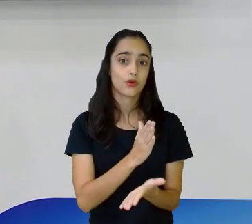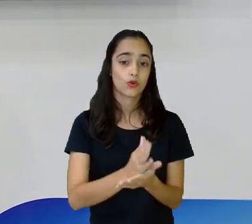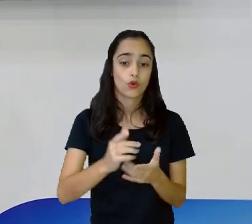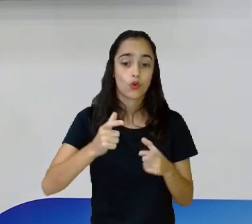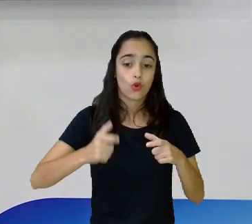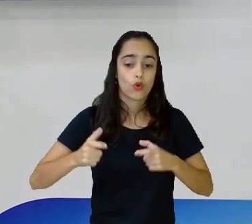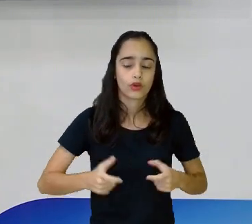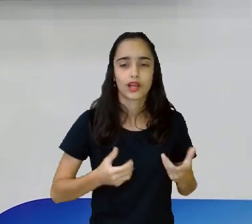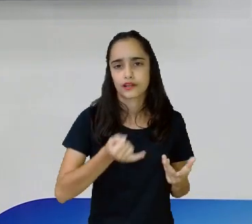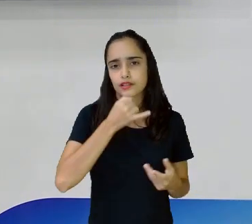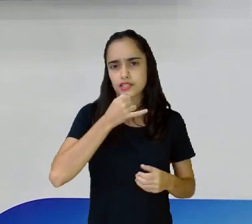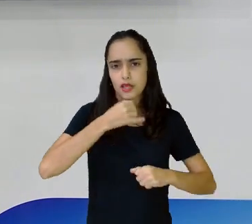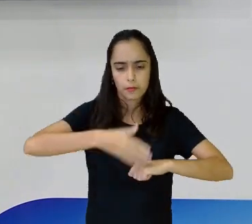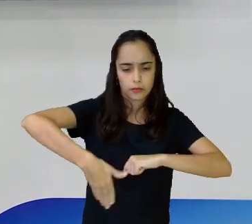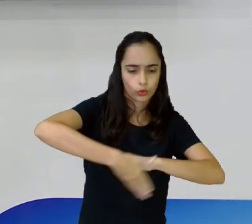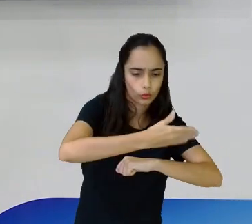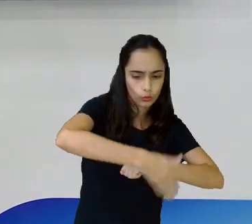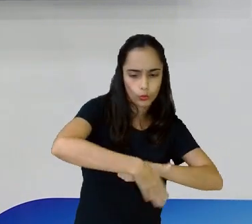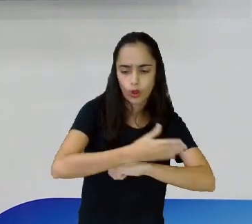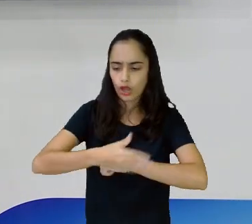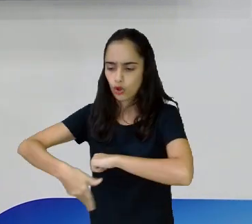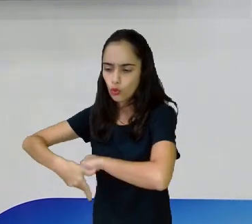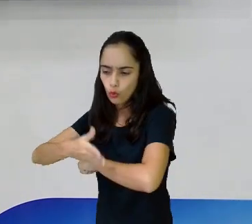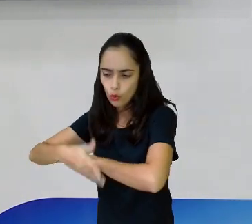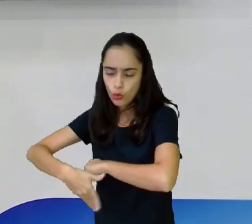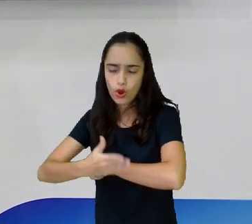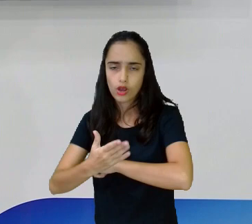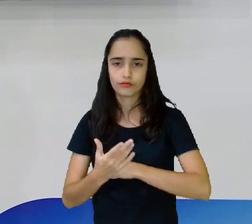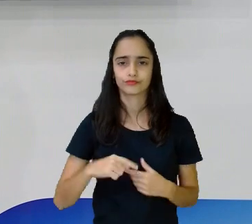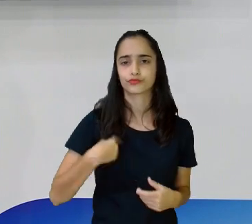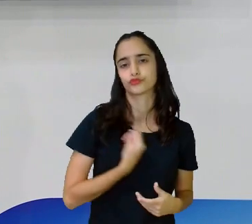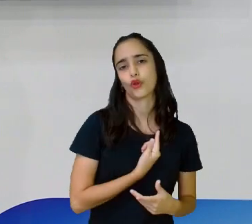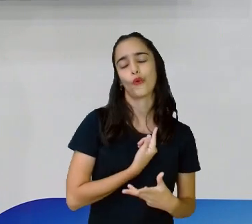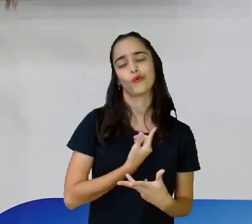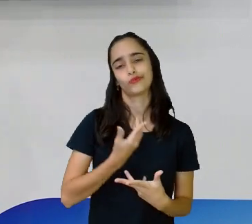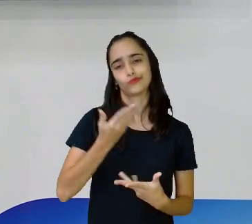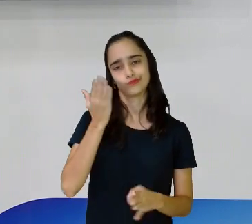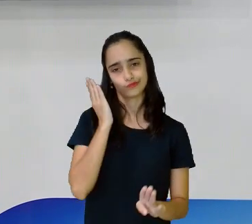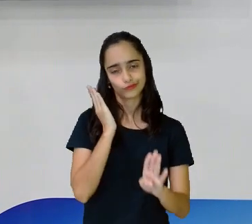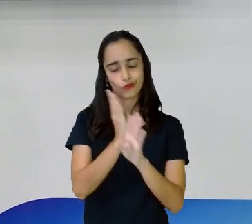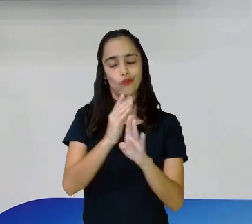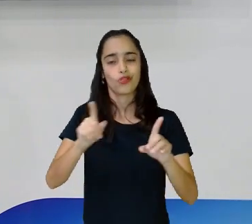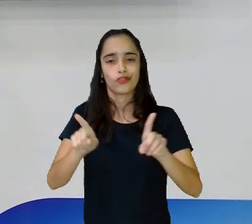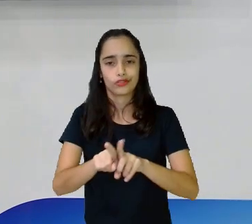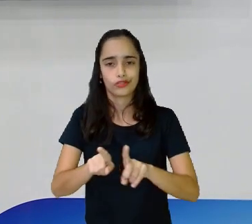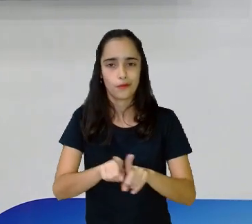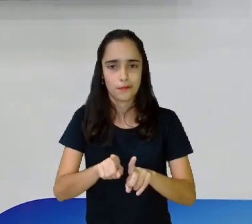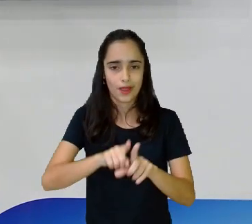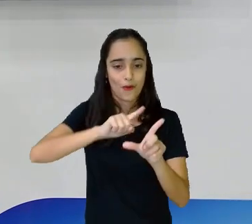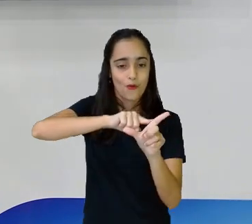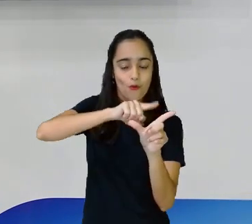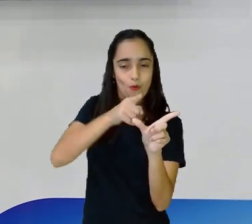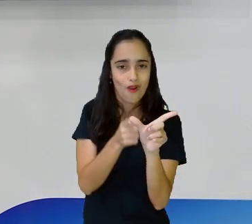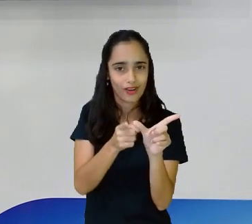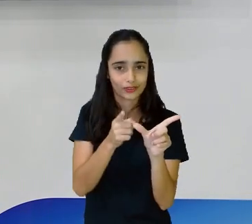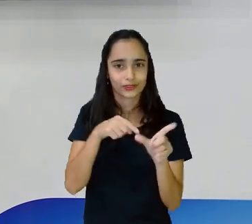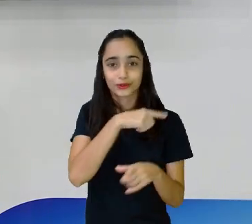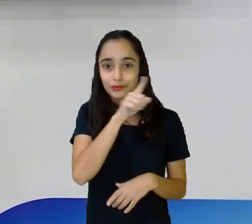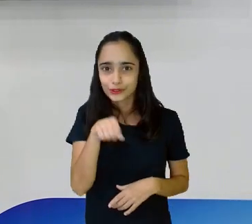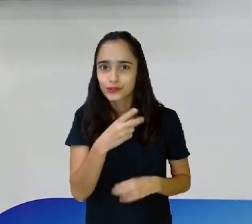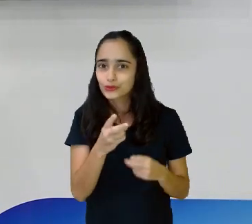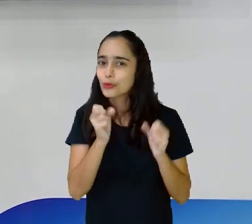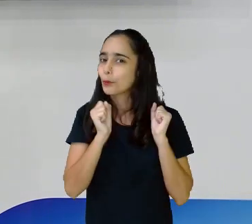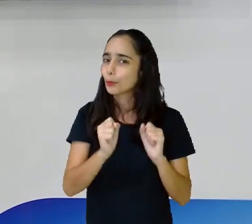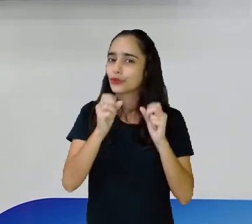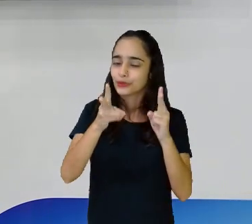por exemplo, nas esquinas das praças, a gente consegue encontrar um ângulo reto. Pode perceber que você consegue